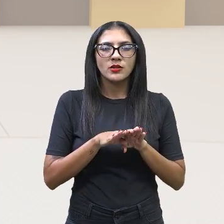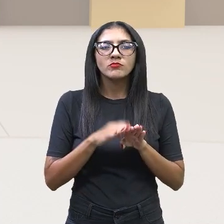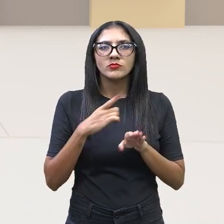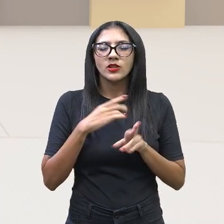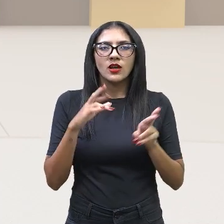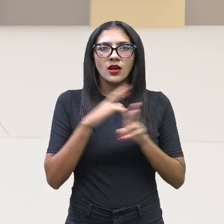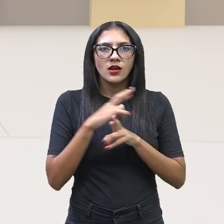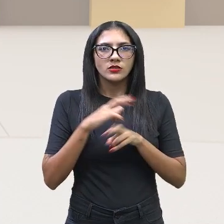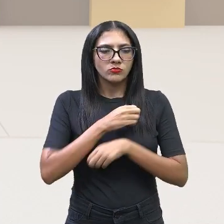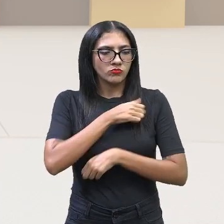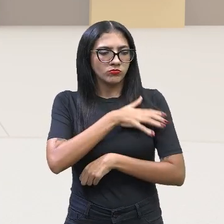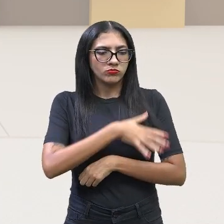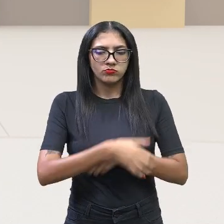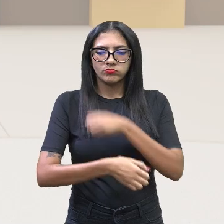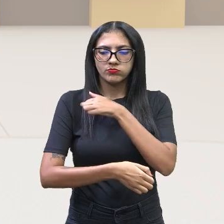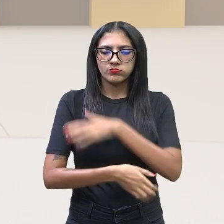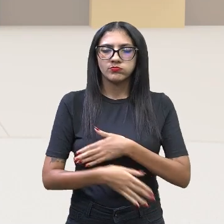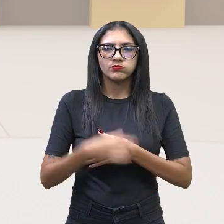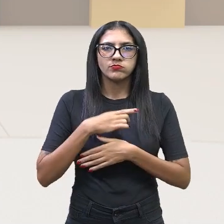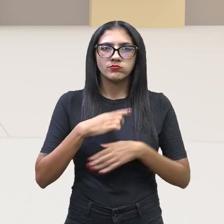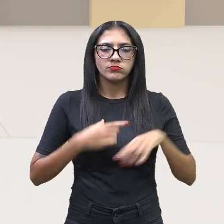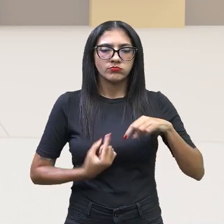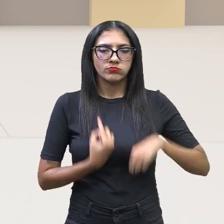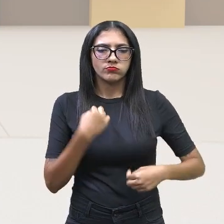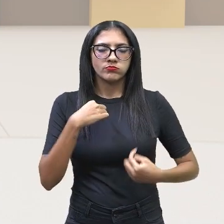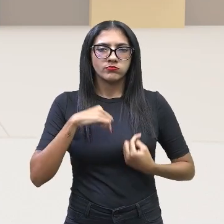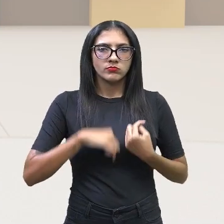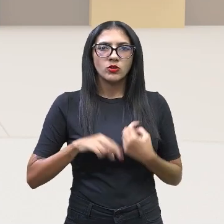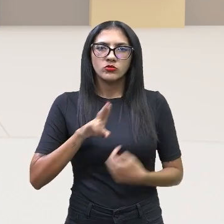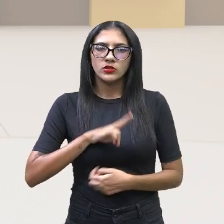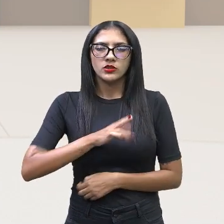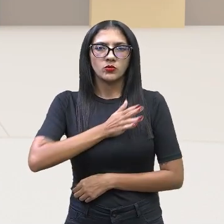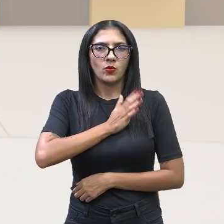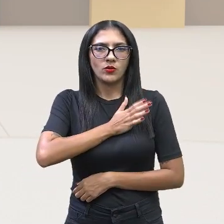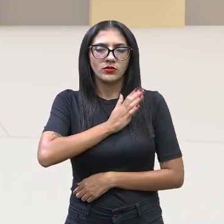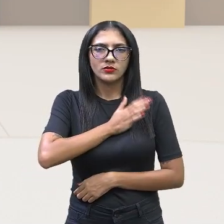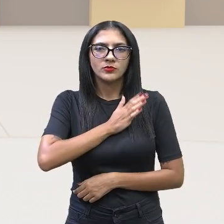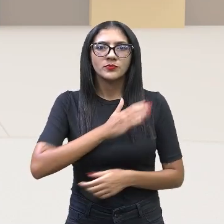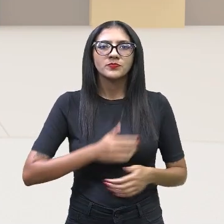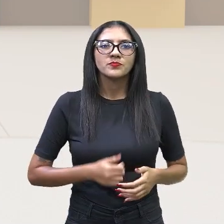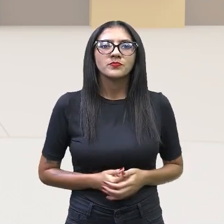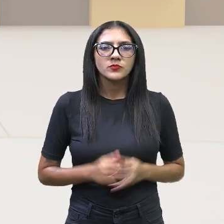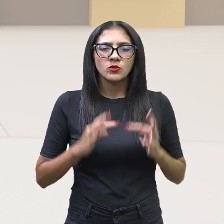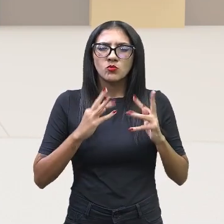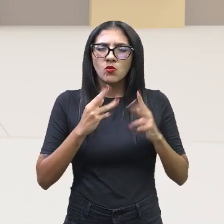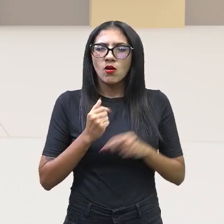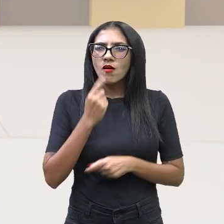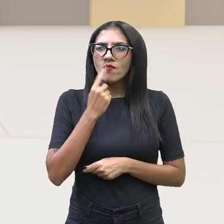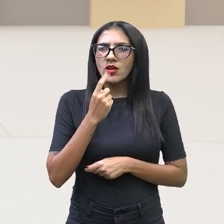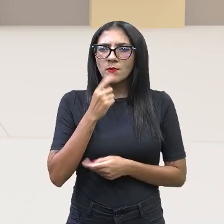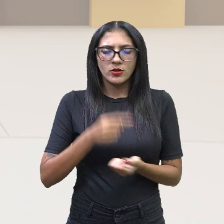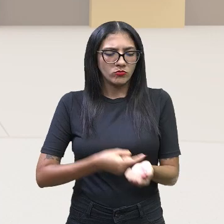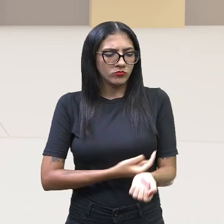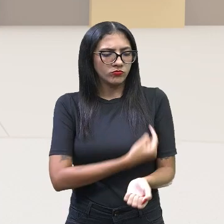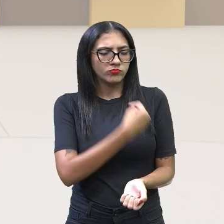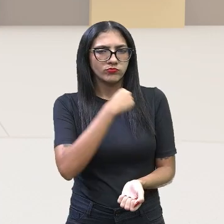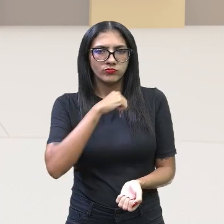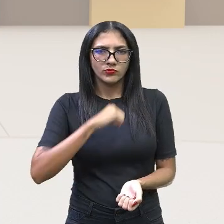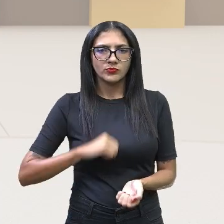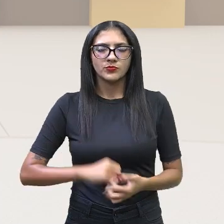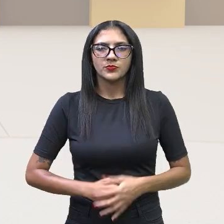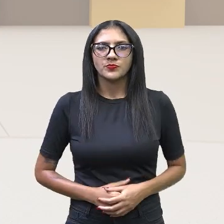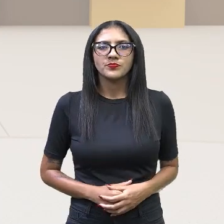É a circulação que se dá em volta do corpo, né? Todo o sangue viajando aí pelo